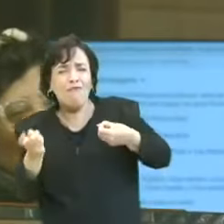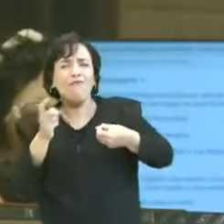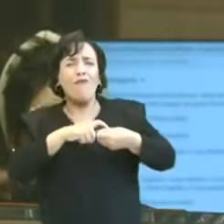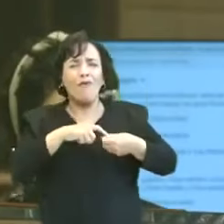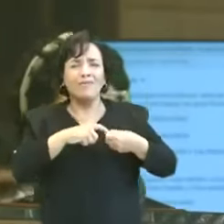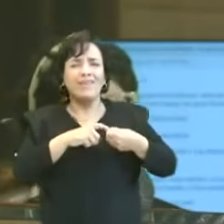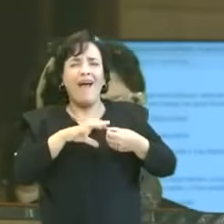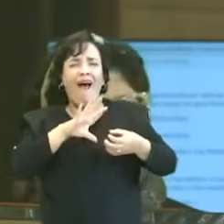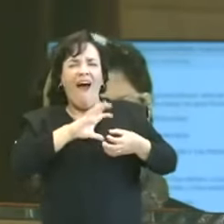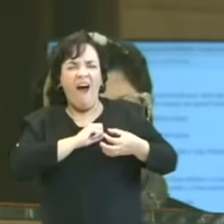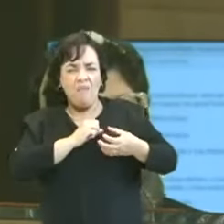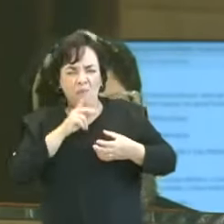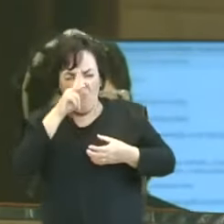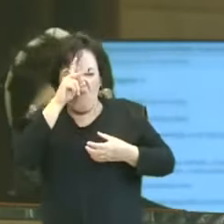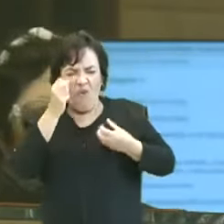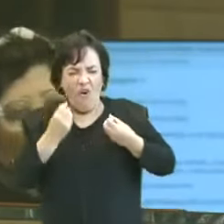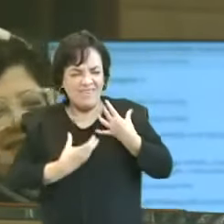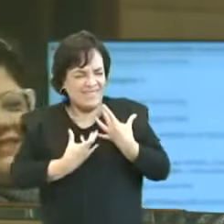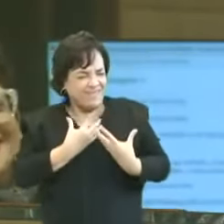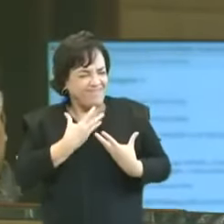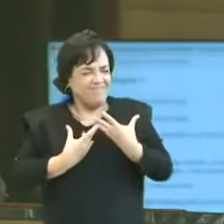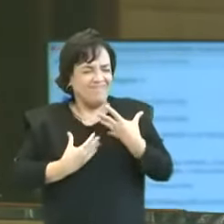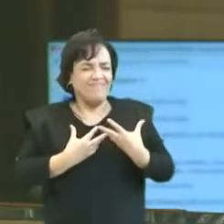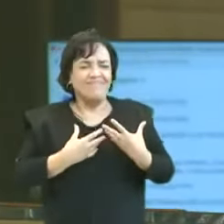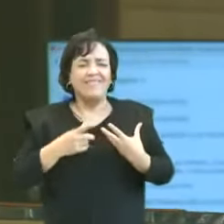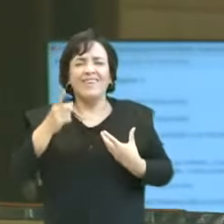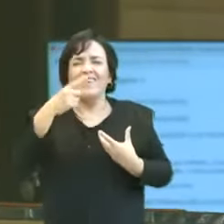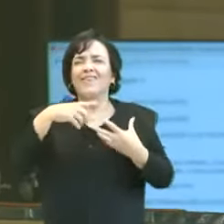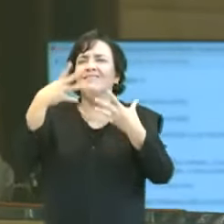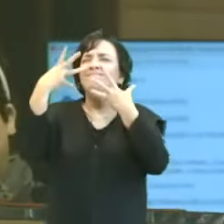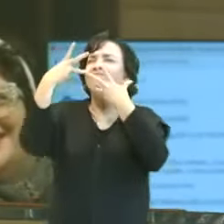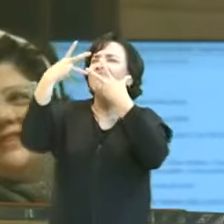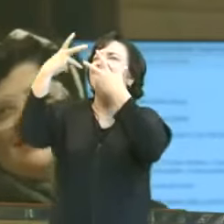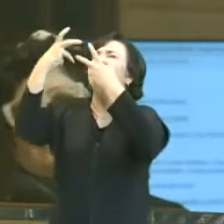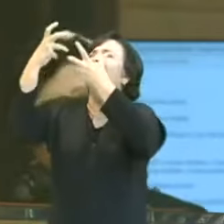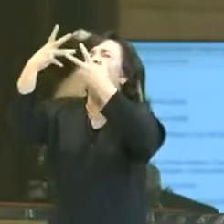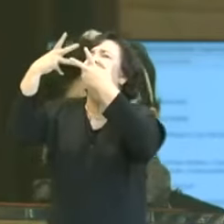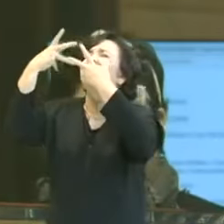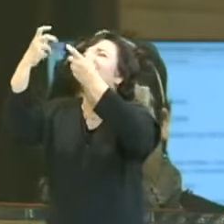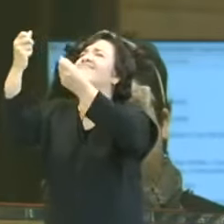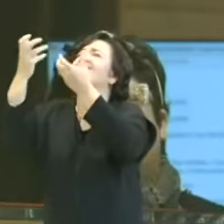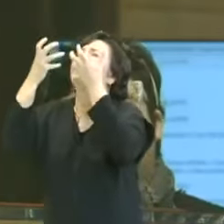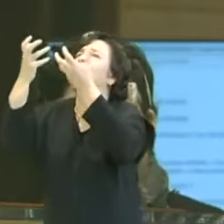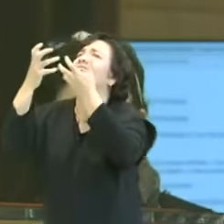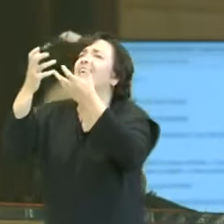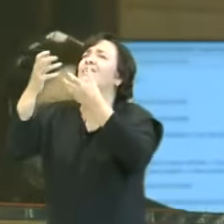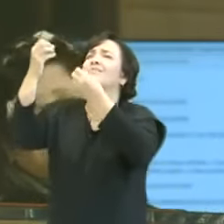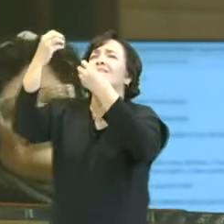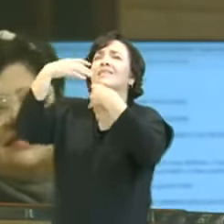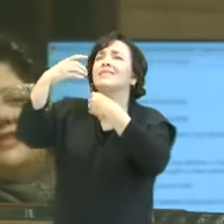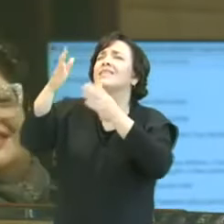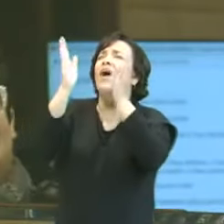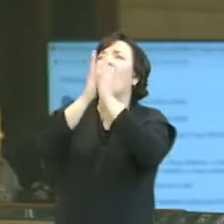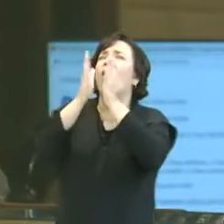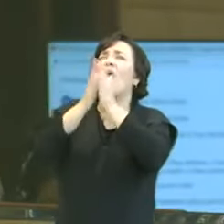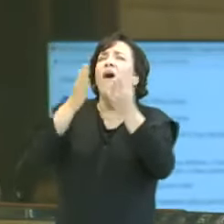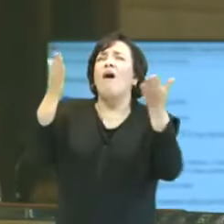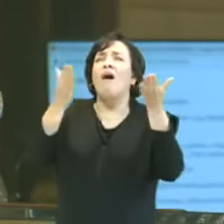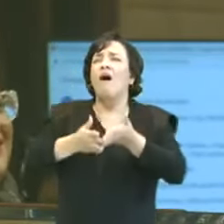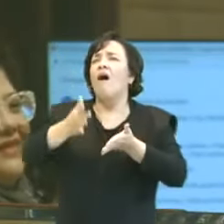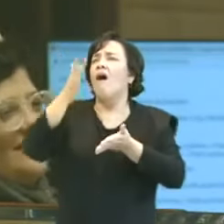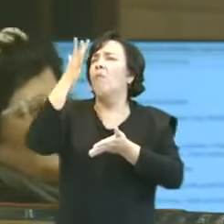nos atrai. Faz assim, Pai. Nos faz orar hoje, amanhã e depois de amanhã